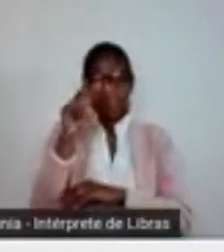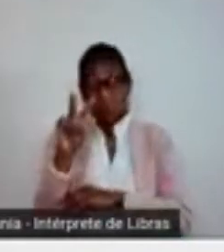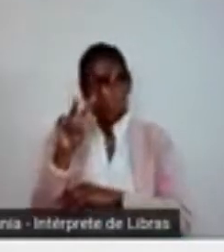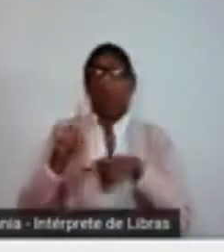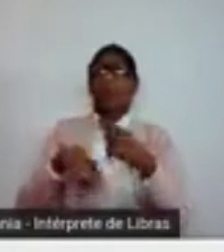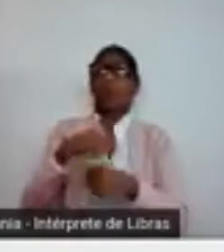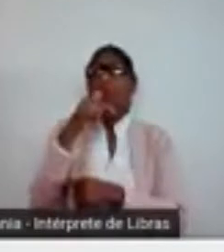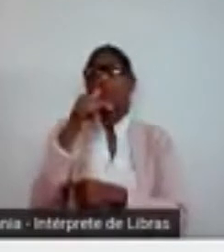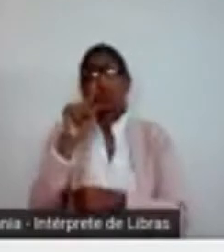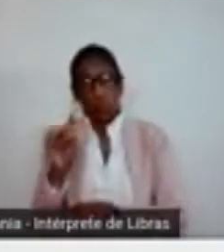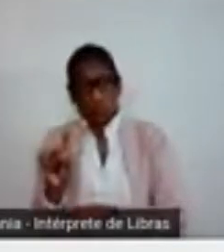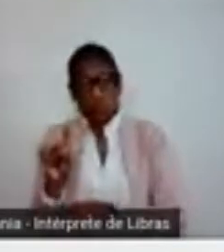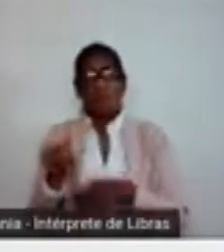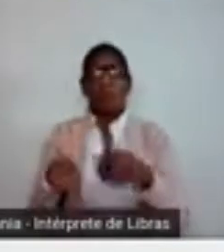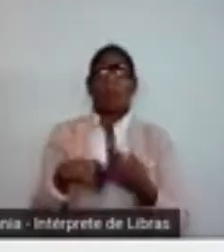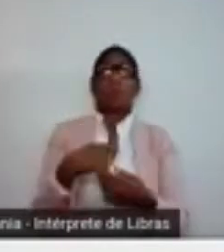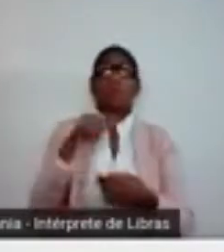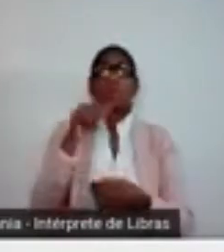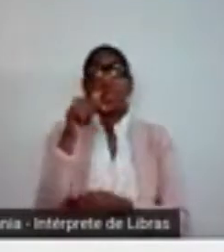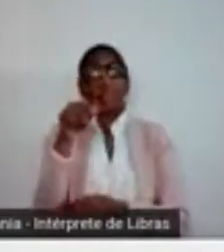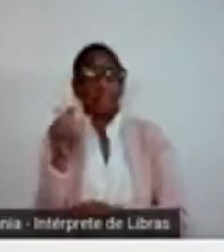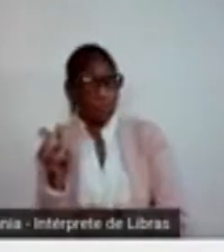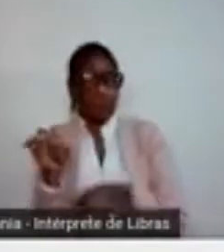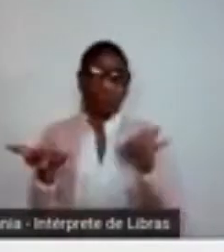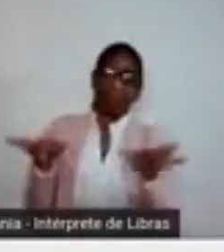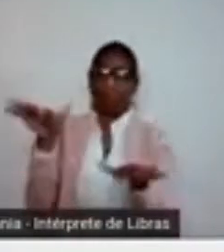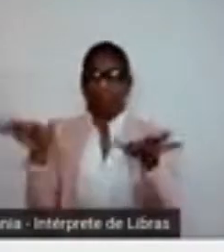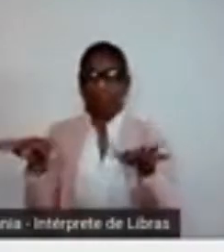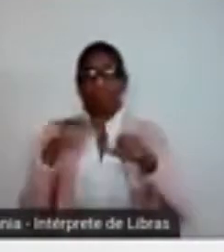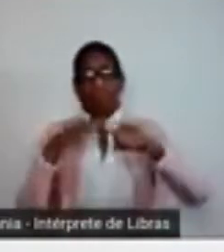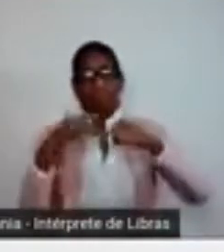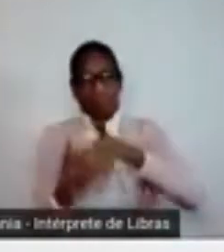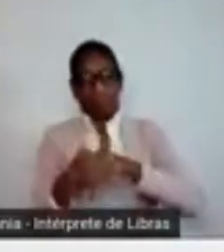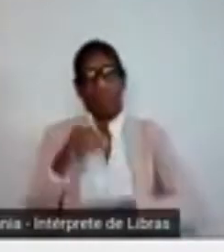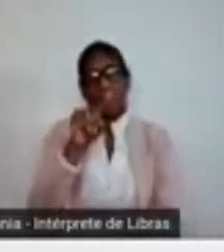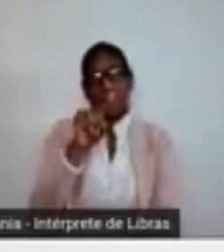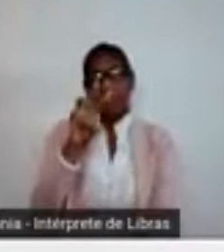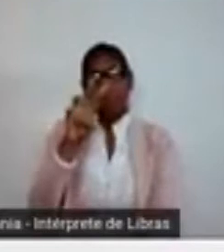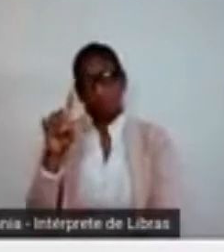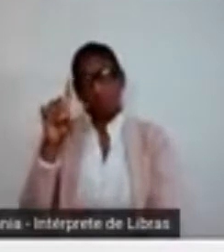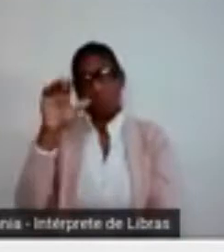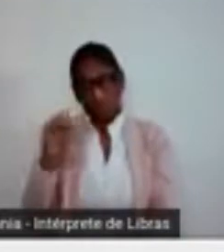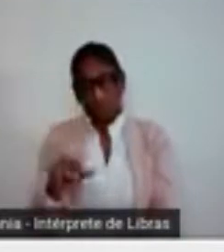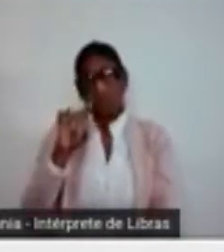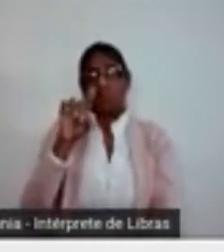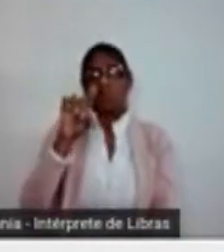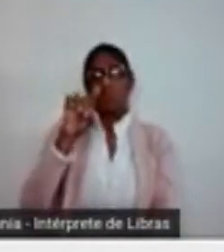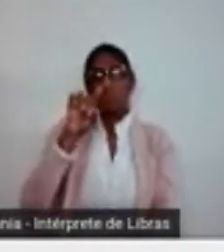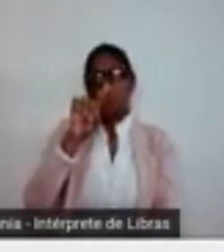75. O número de internados em leitos clínicos Covid tinham sido 131, baixou a 109 e agora